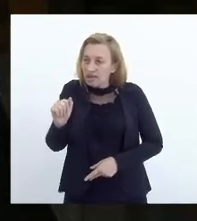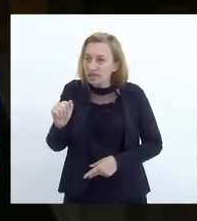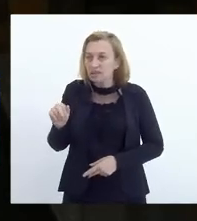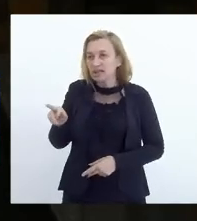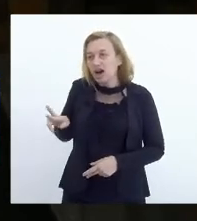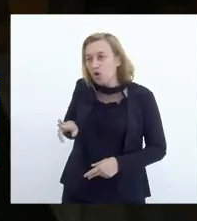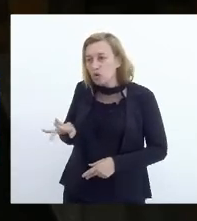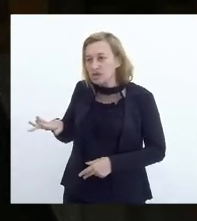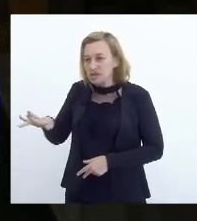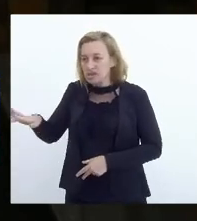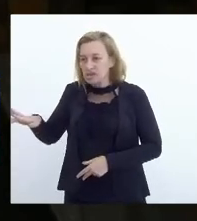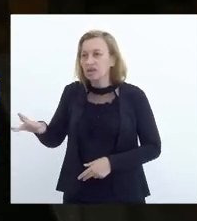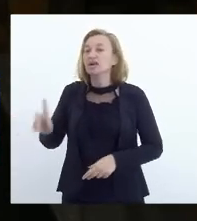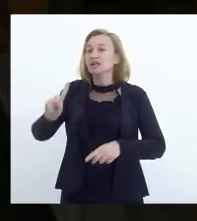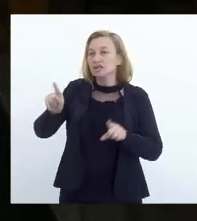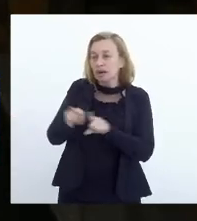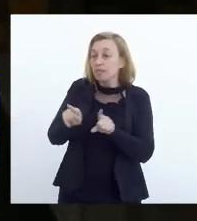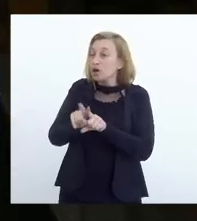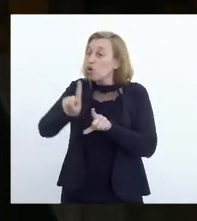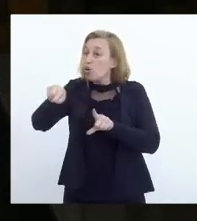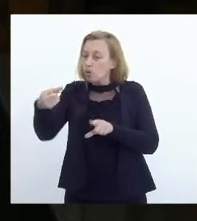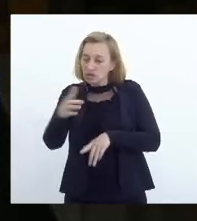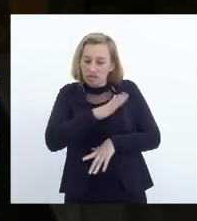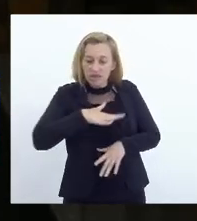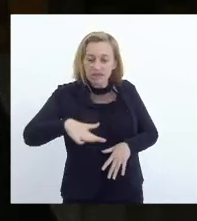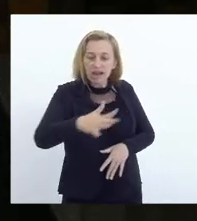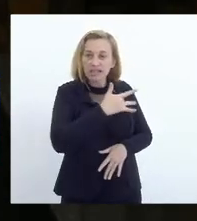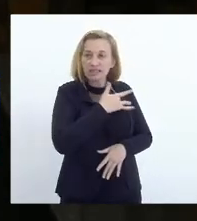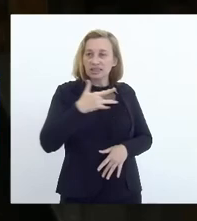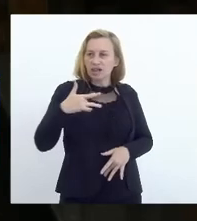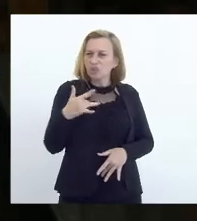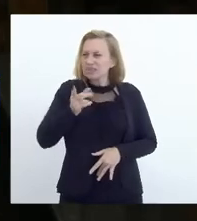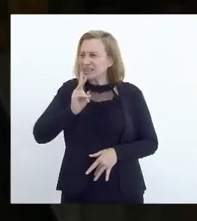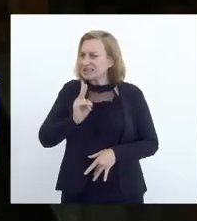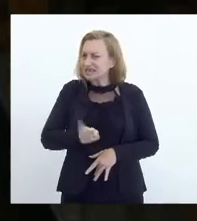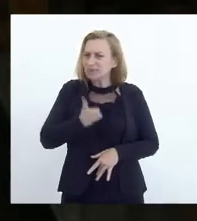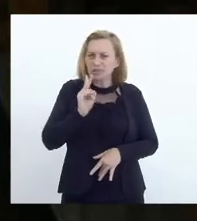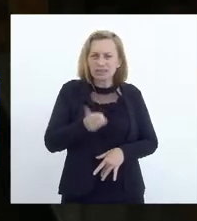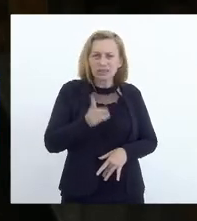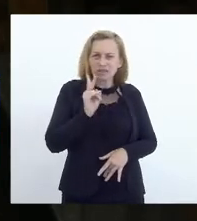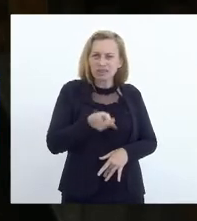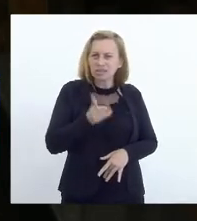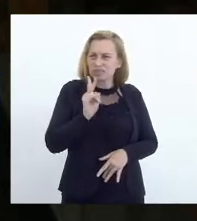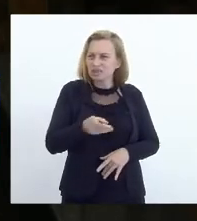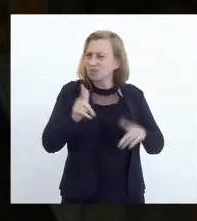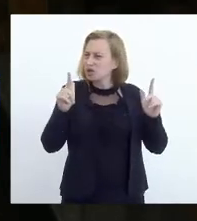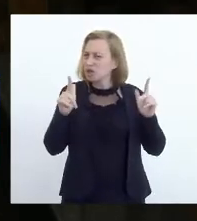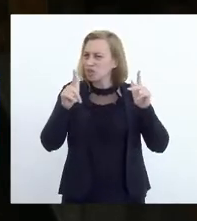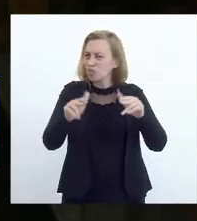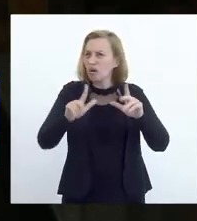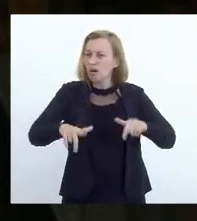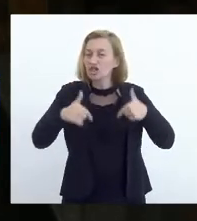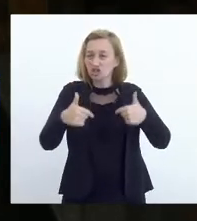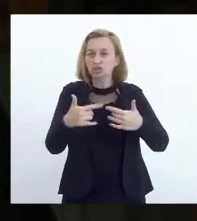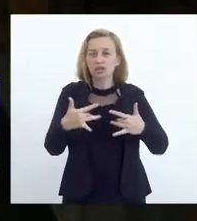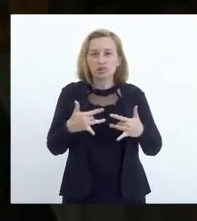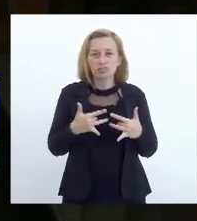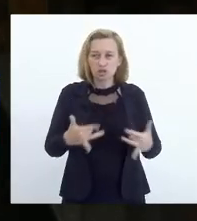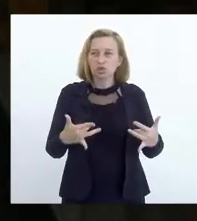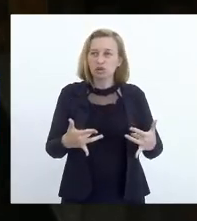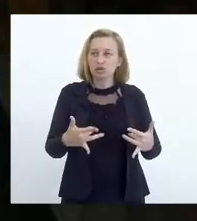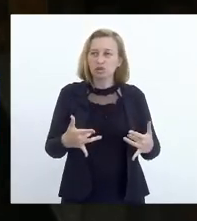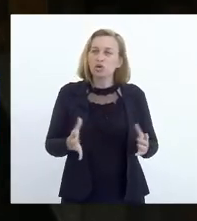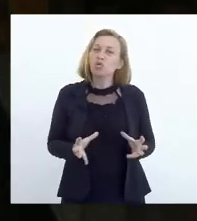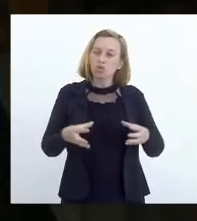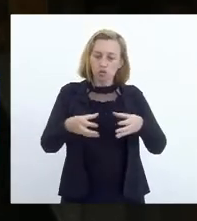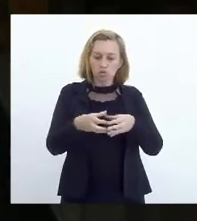visitou outras unidades de saúde, sempre com essa mesma conduta. Então, eu quero me solidarizar com o